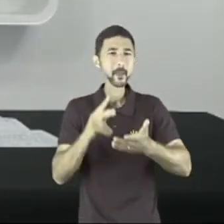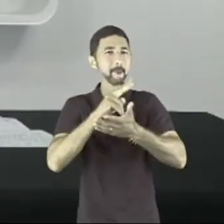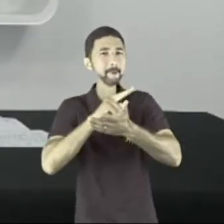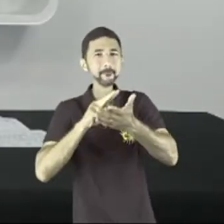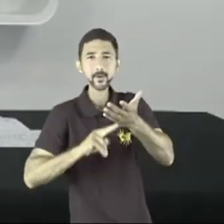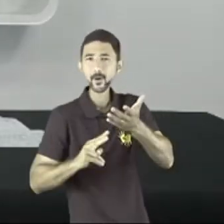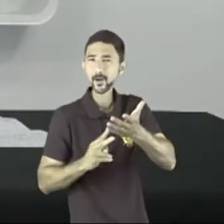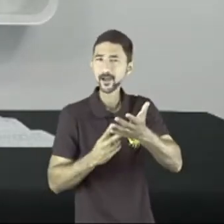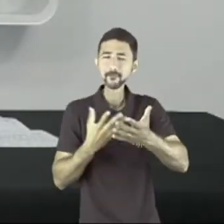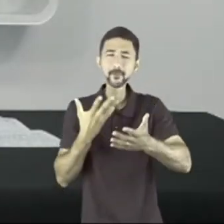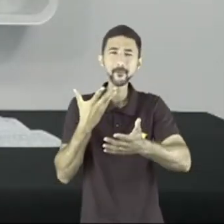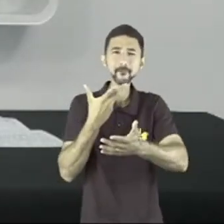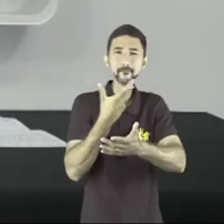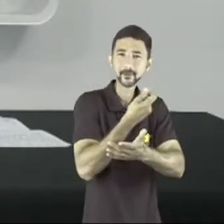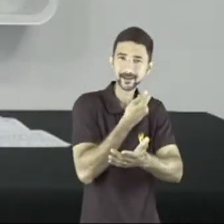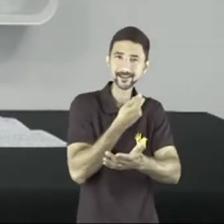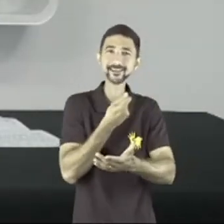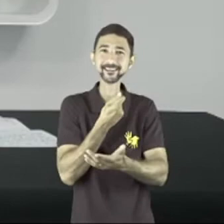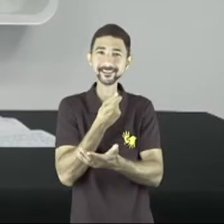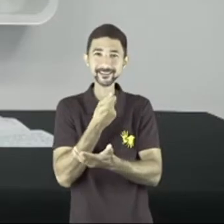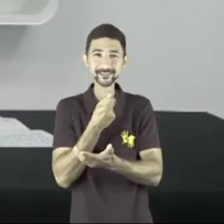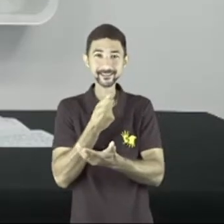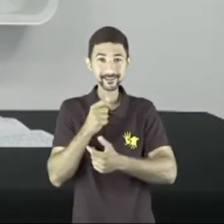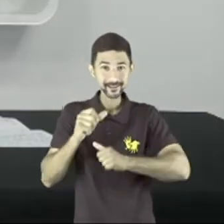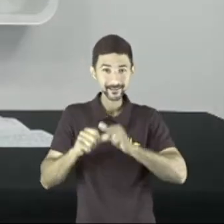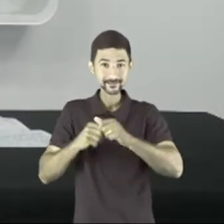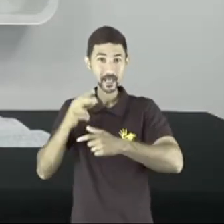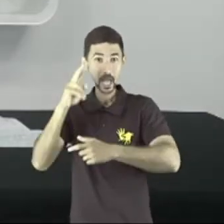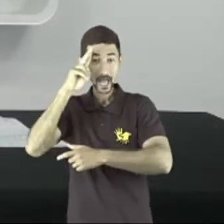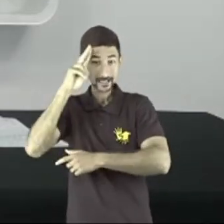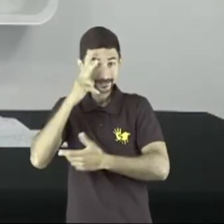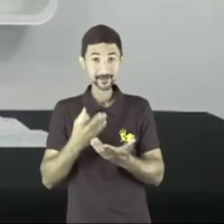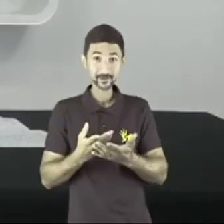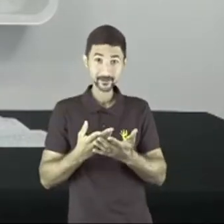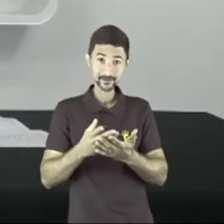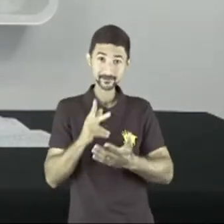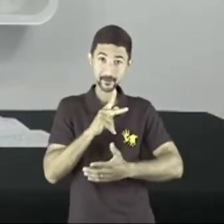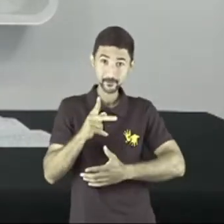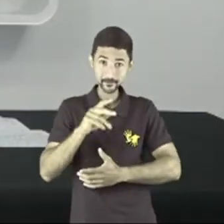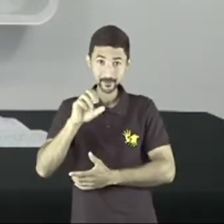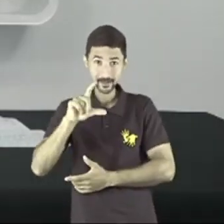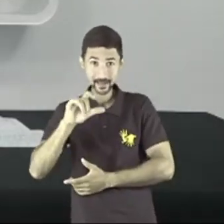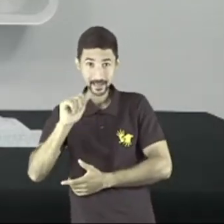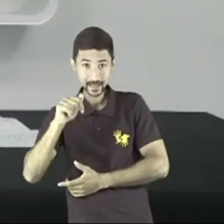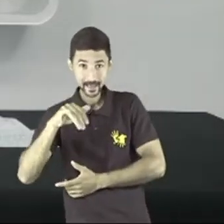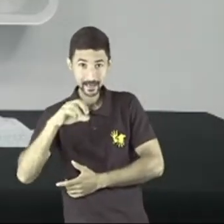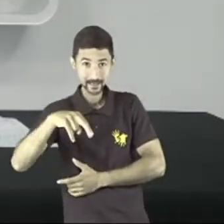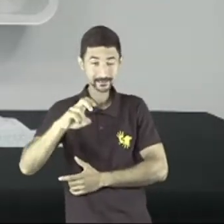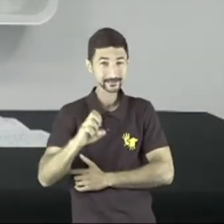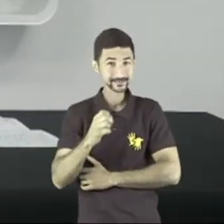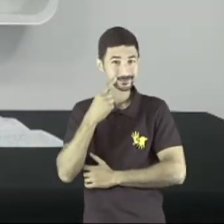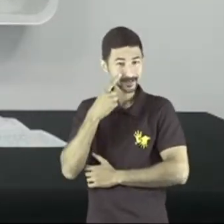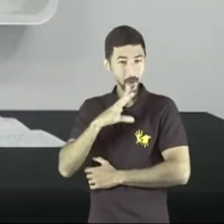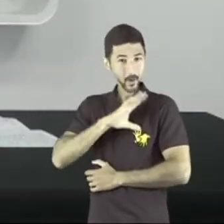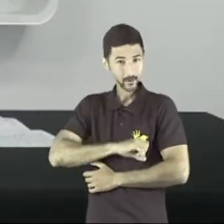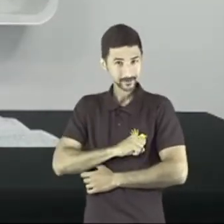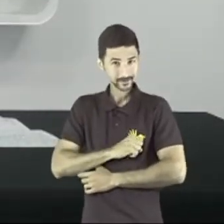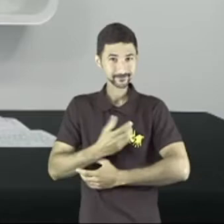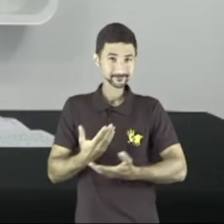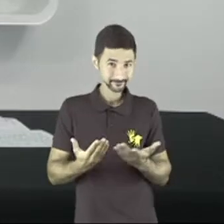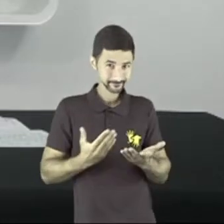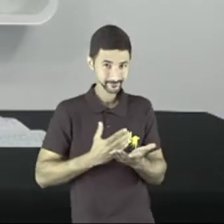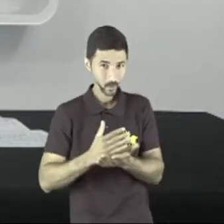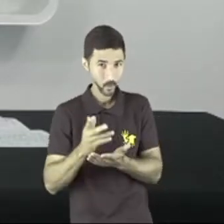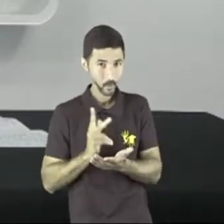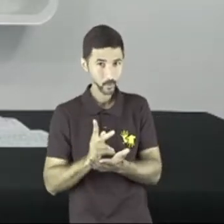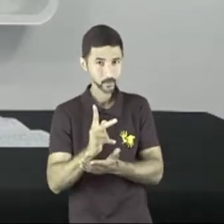poema incrível que virou uma história através da professora Elaine, não é isso? Eu espero que vocês tenham curtido. Vamos